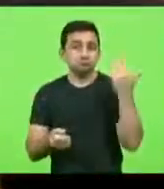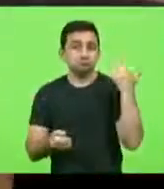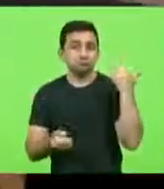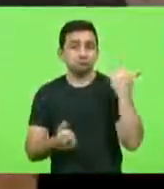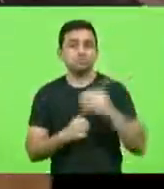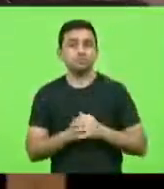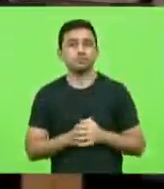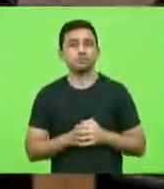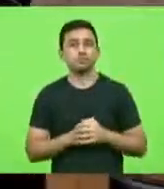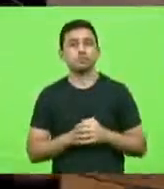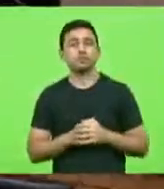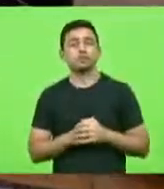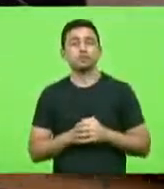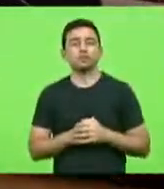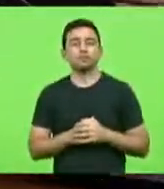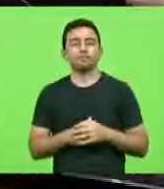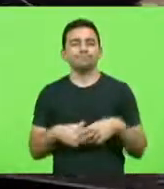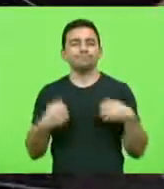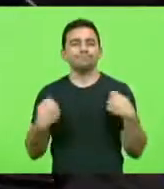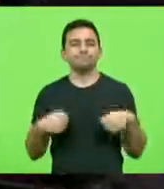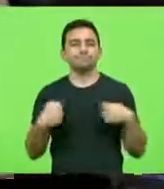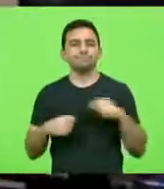mas a gente tem que